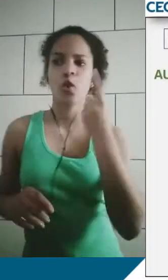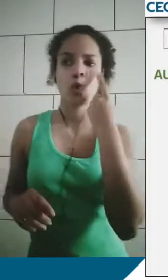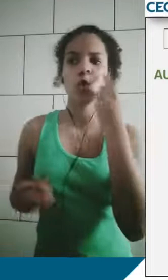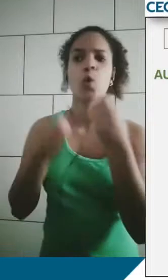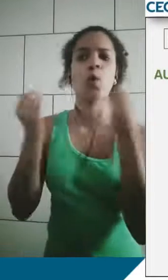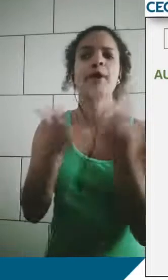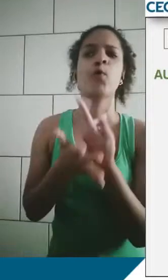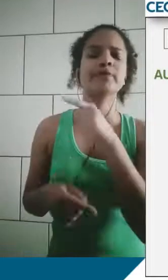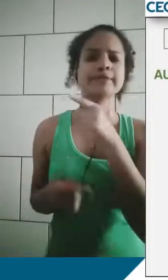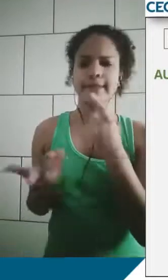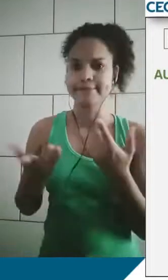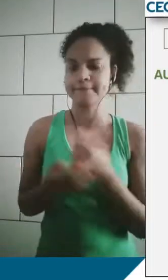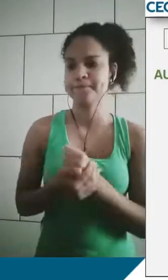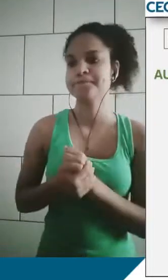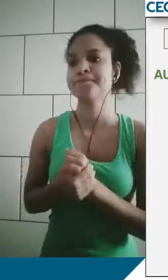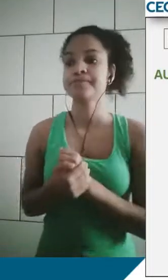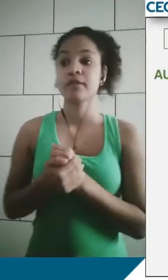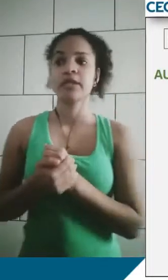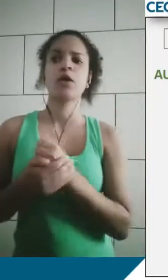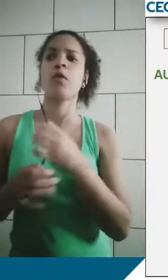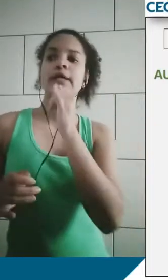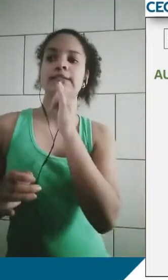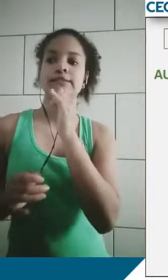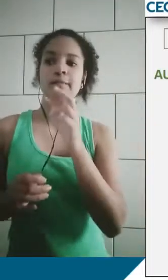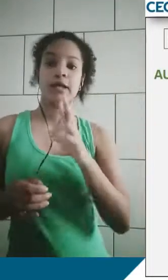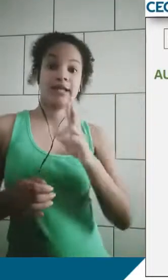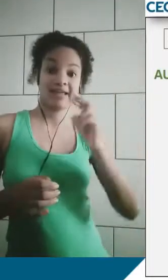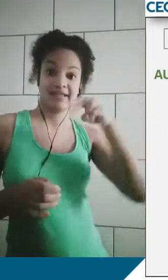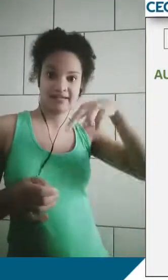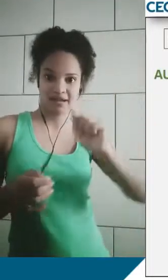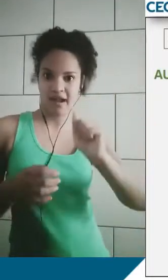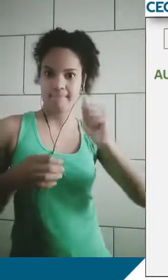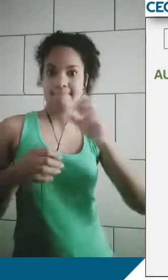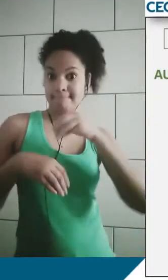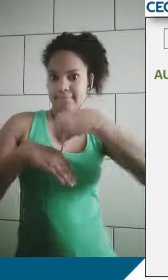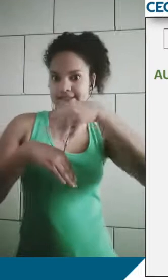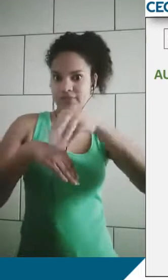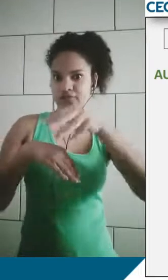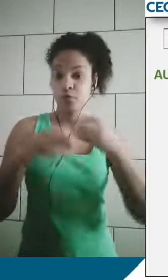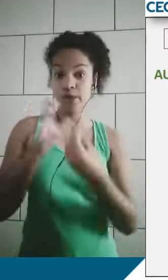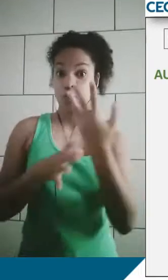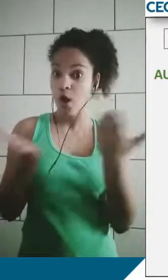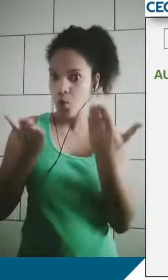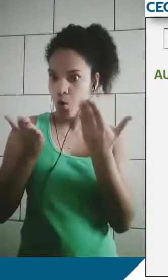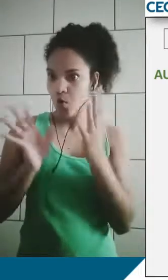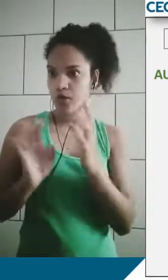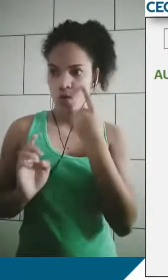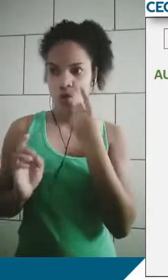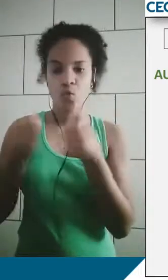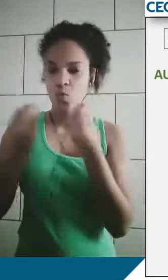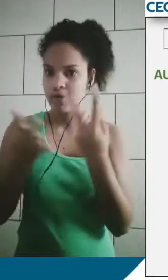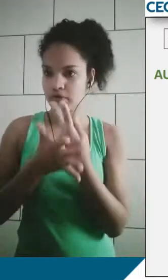sequência de RNA mensageiro que acabou de ser transcrita por um trecho, por um gene do DNA. Não é toda a